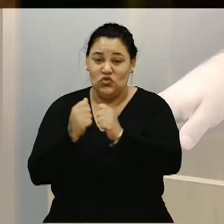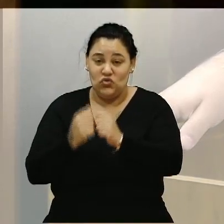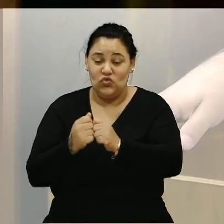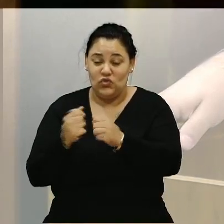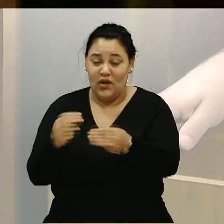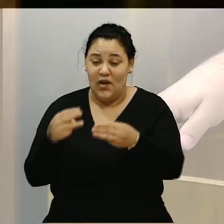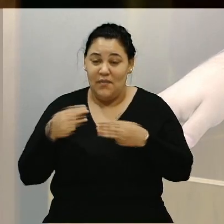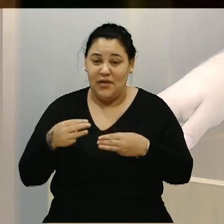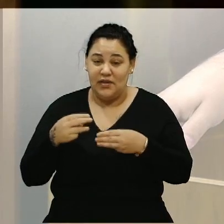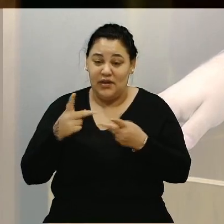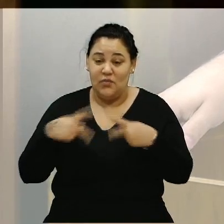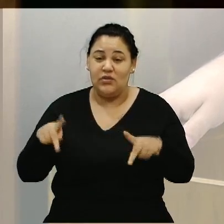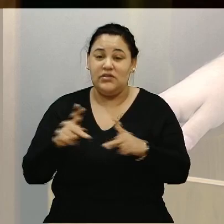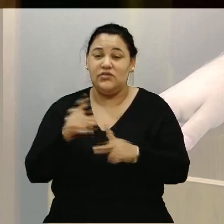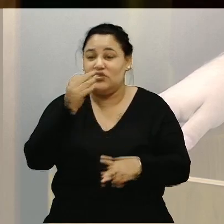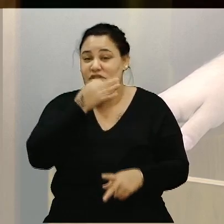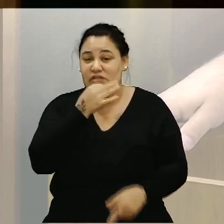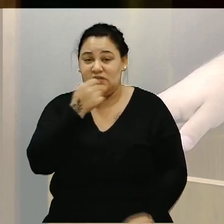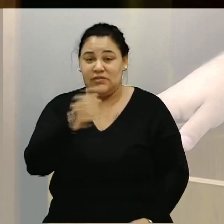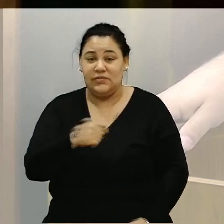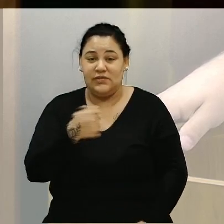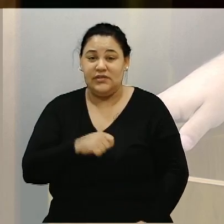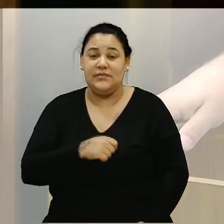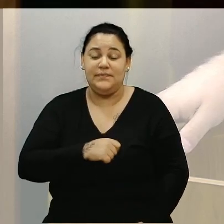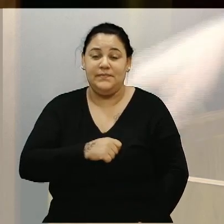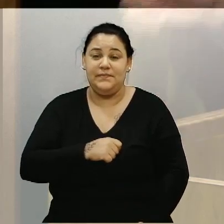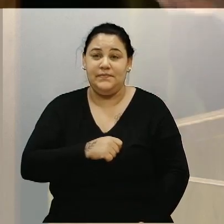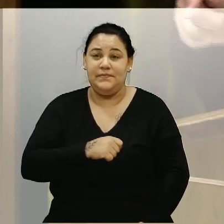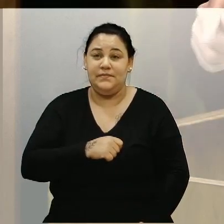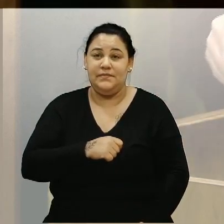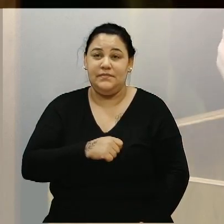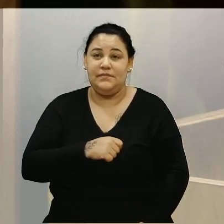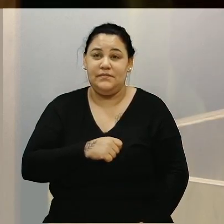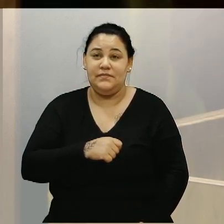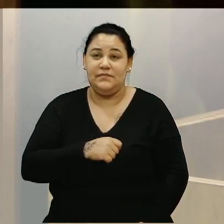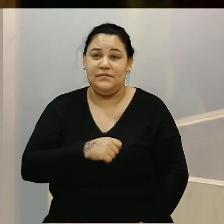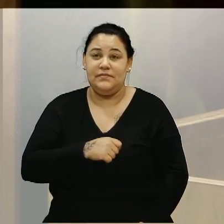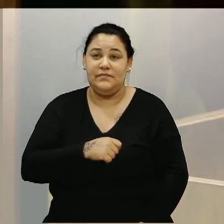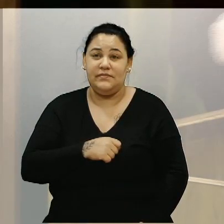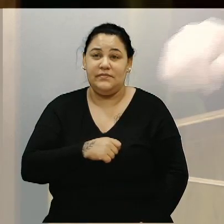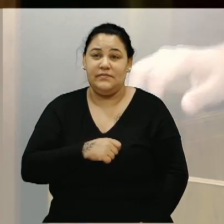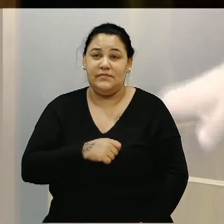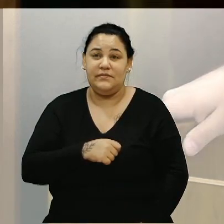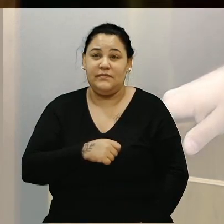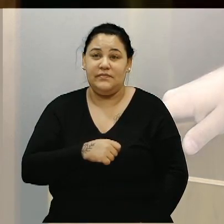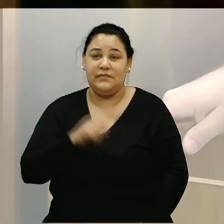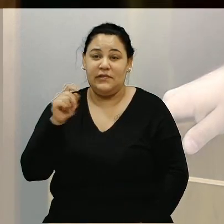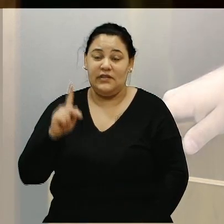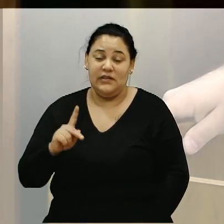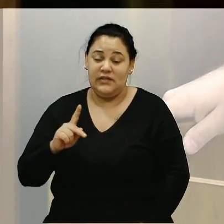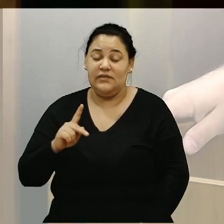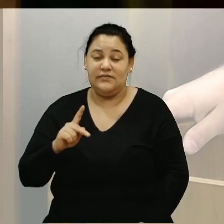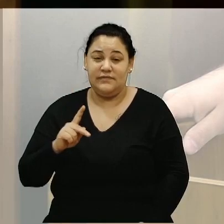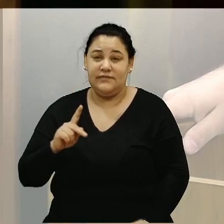Caxias precisava. Quem é parvo faz essa bobagem aqui.